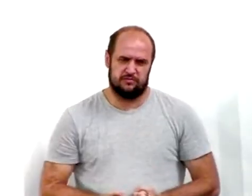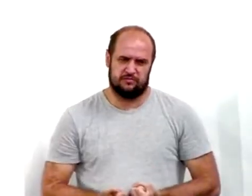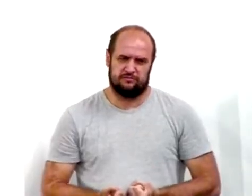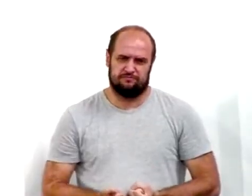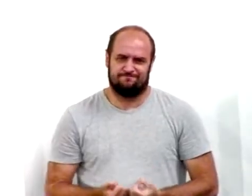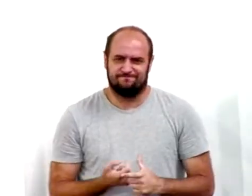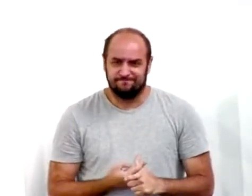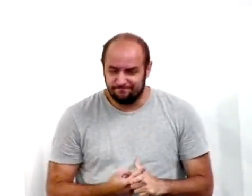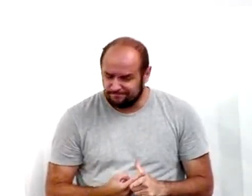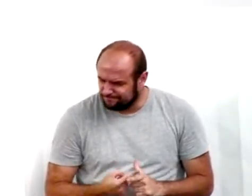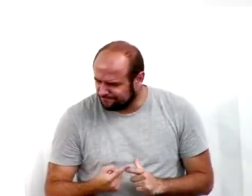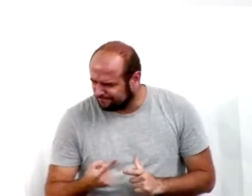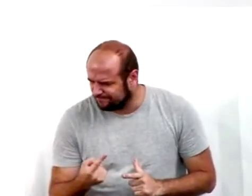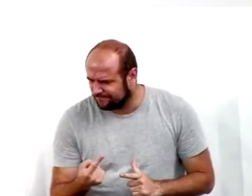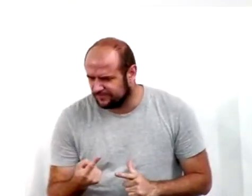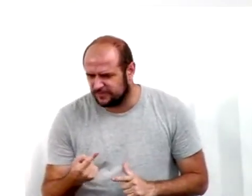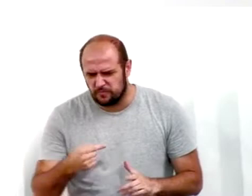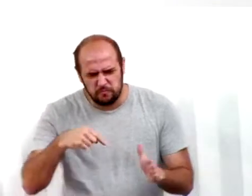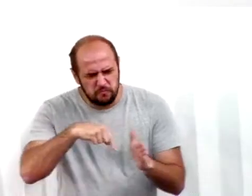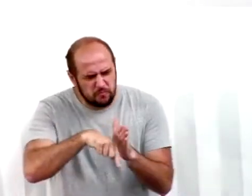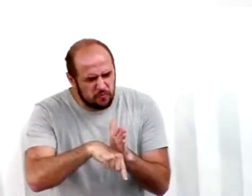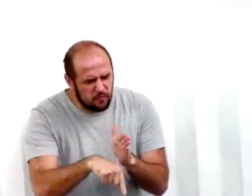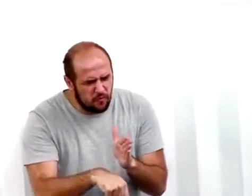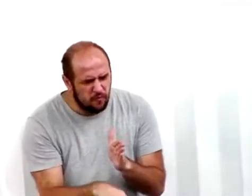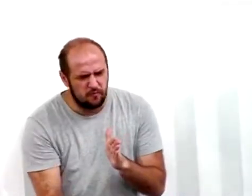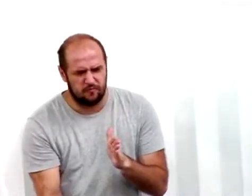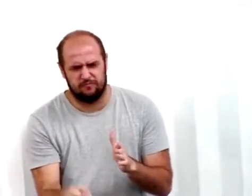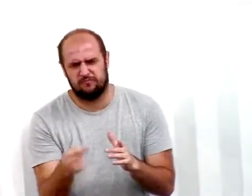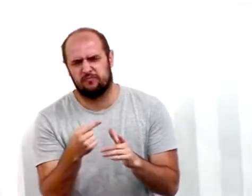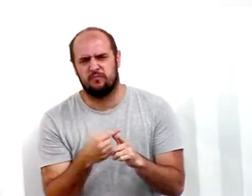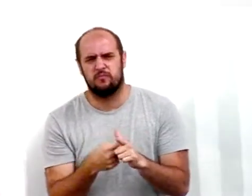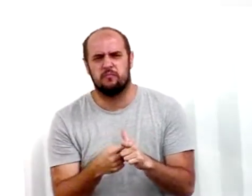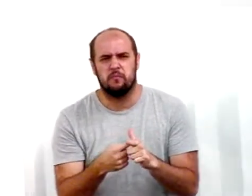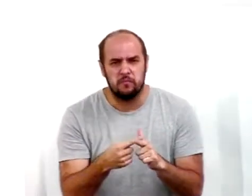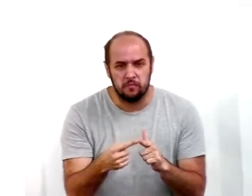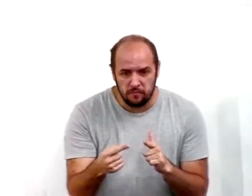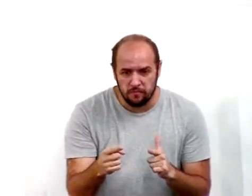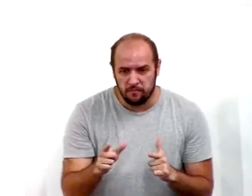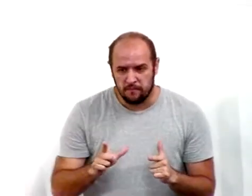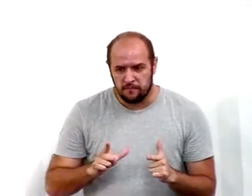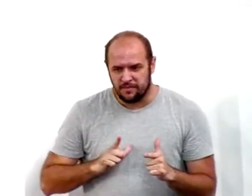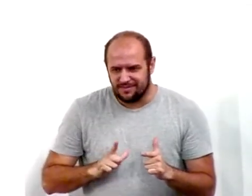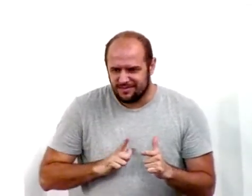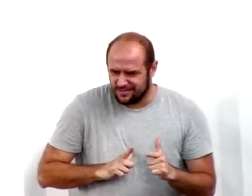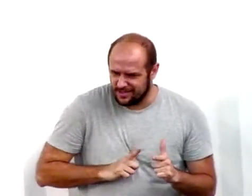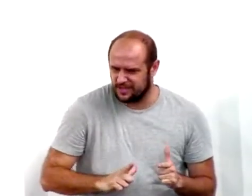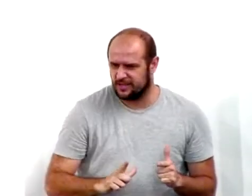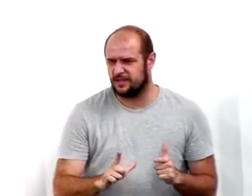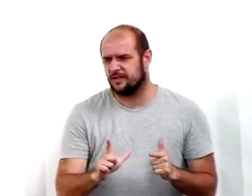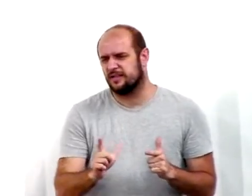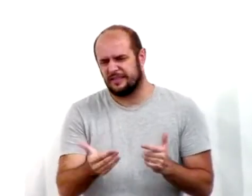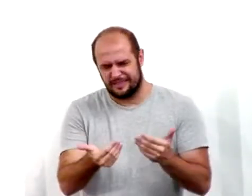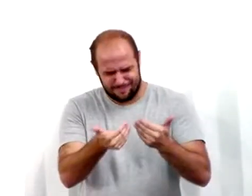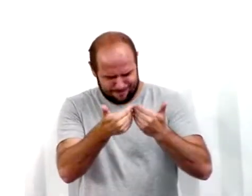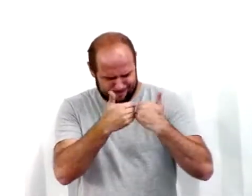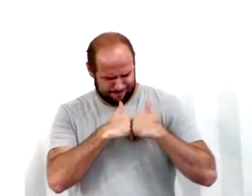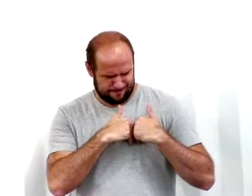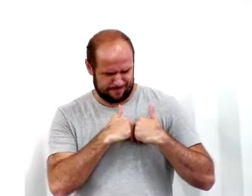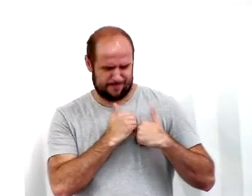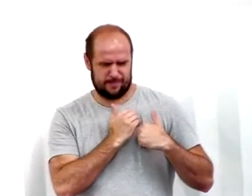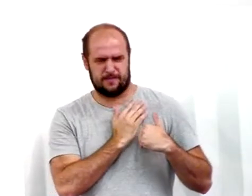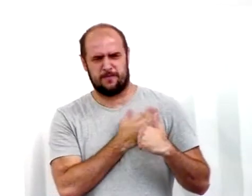o problema principal e mais profundo é aquele problema que se articula lá dentro, no